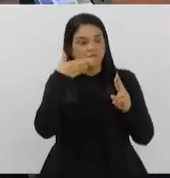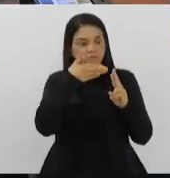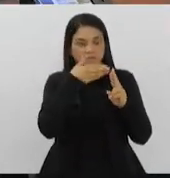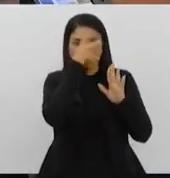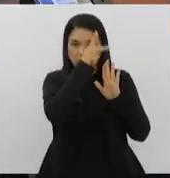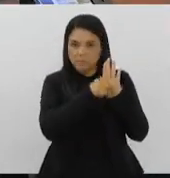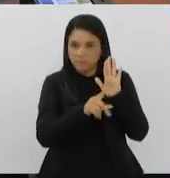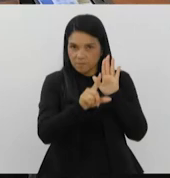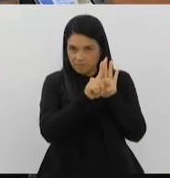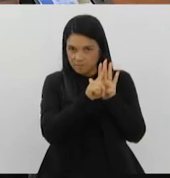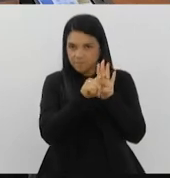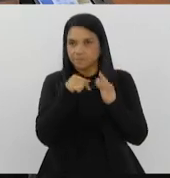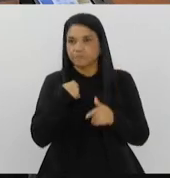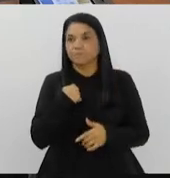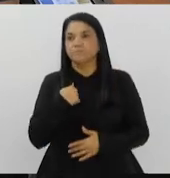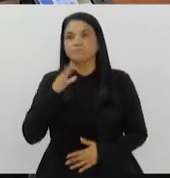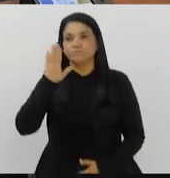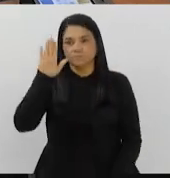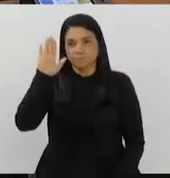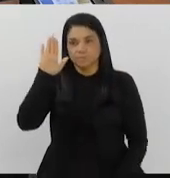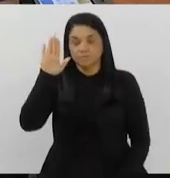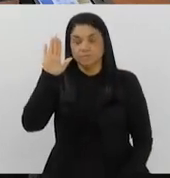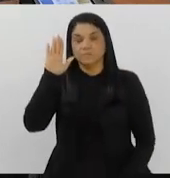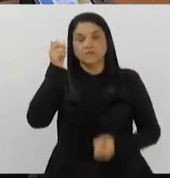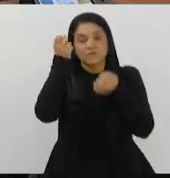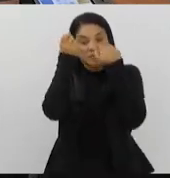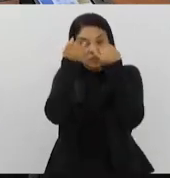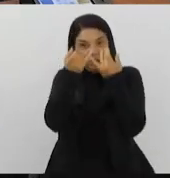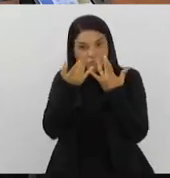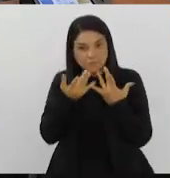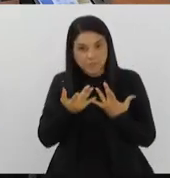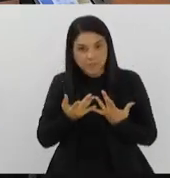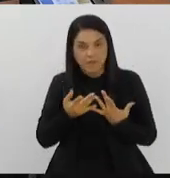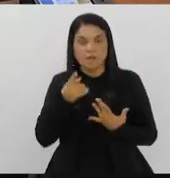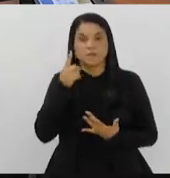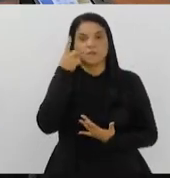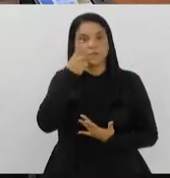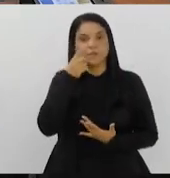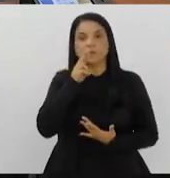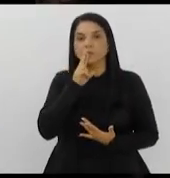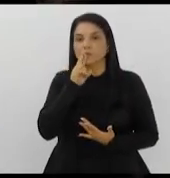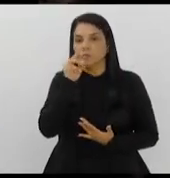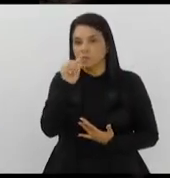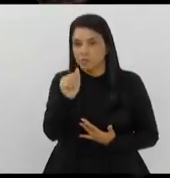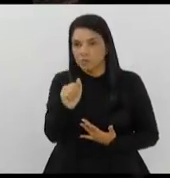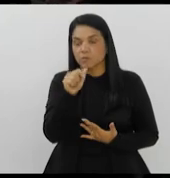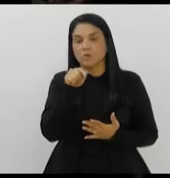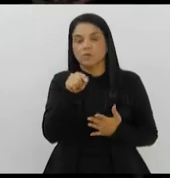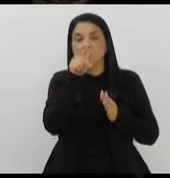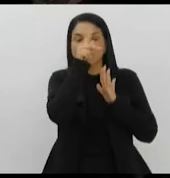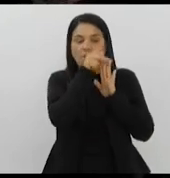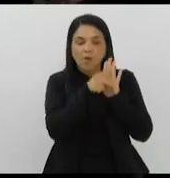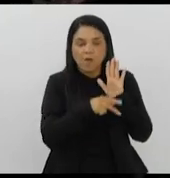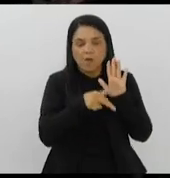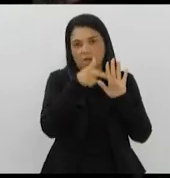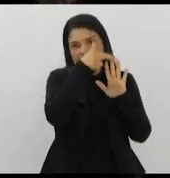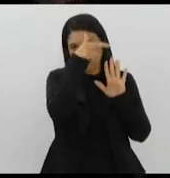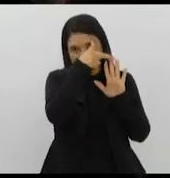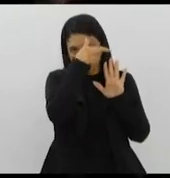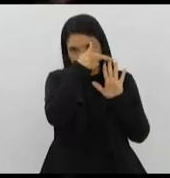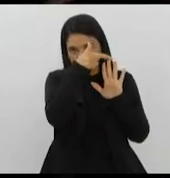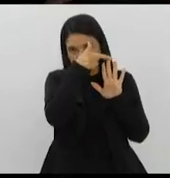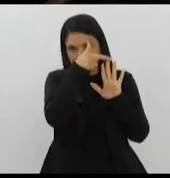para, no primeiro momento, explicar em que consiste esse projeto de resolução.